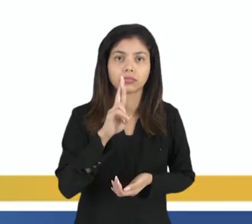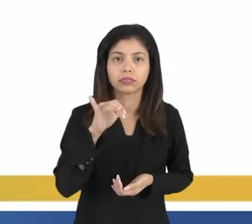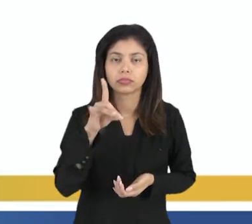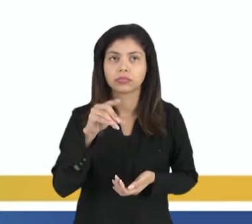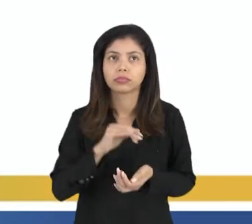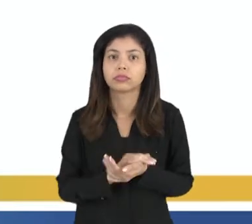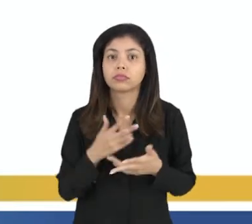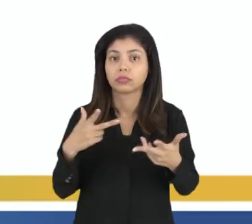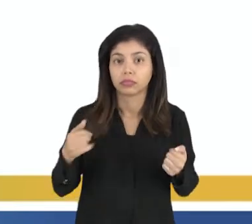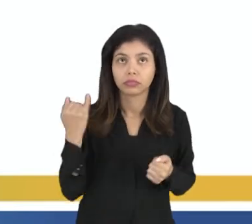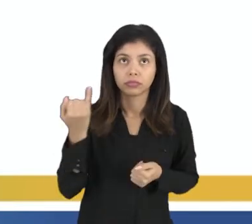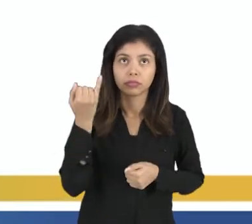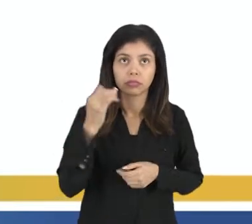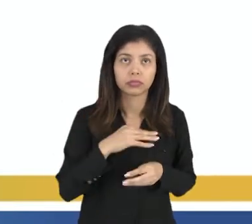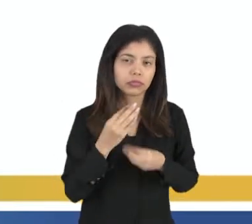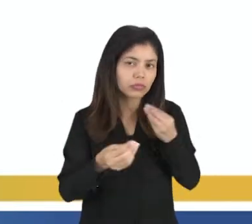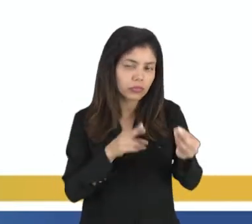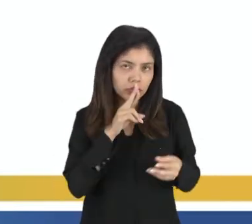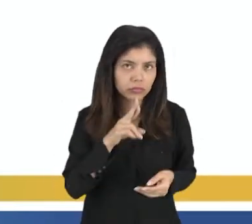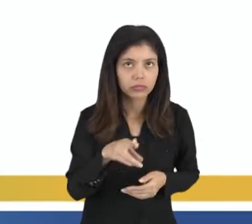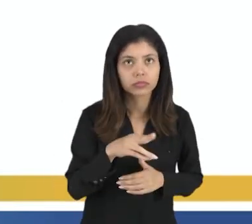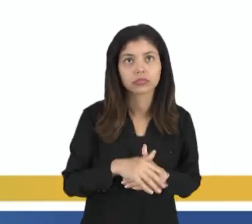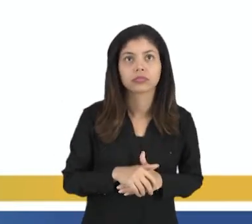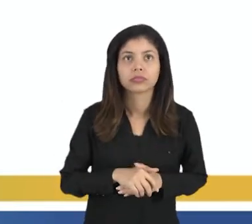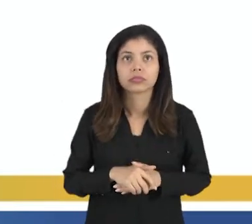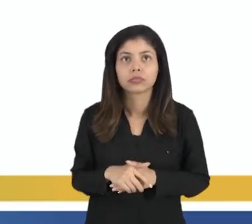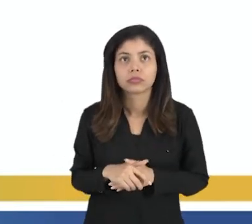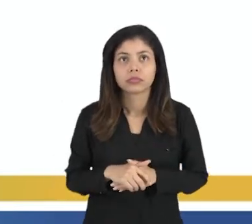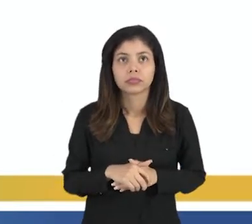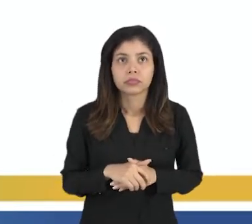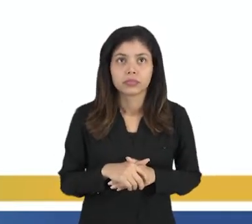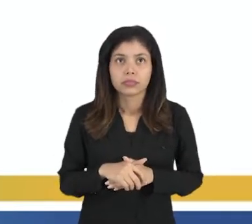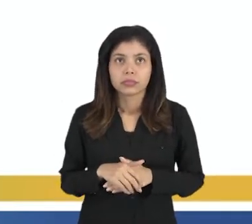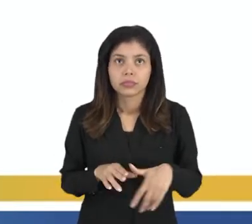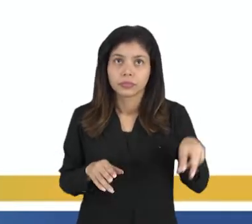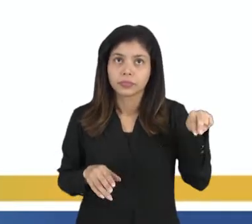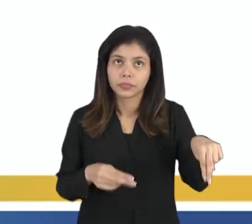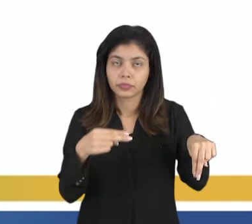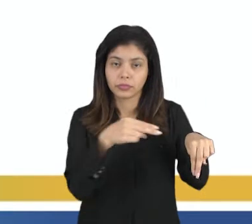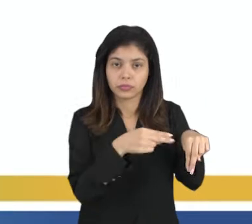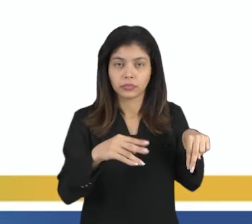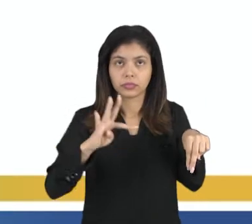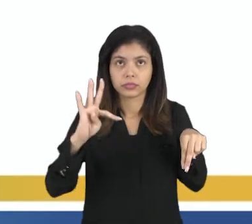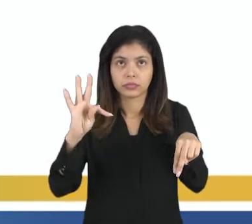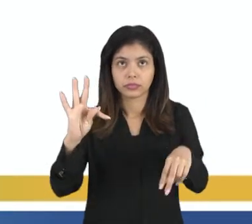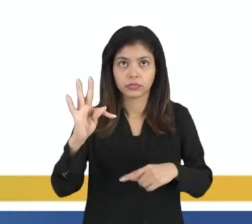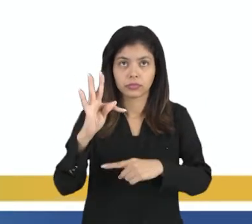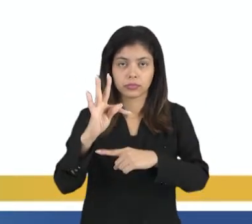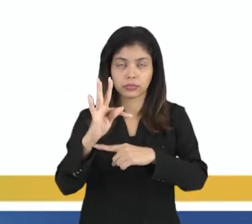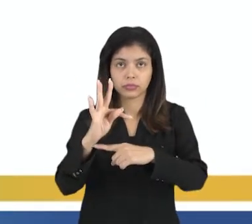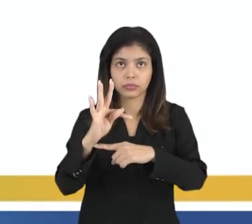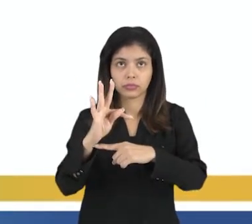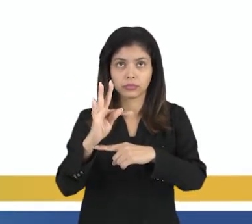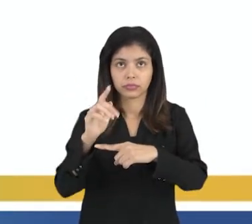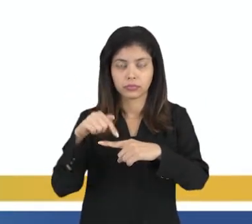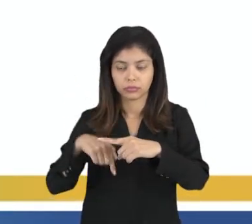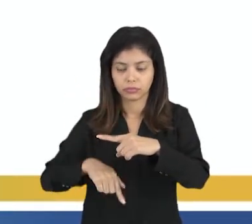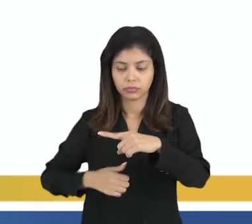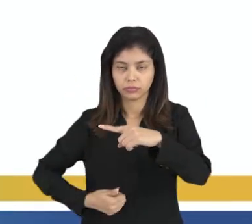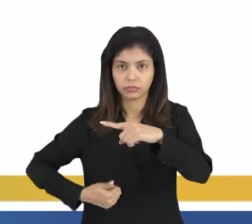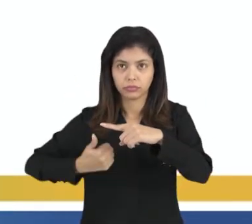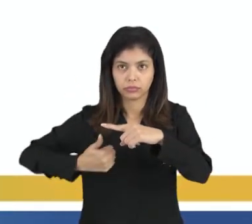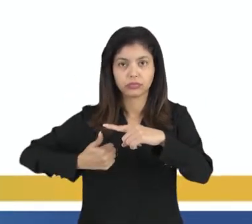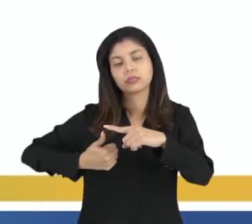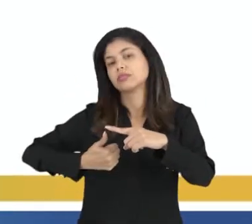Rendimento, que é uma coisa importante, né? Como é que eu calculo o rendimento? Nós chamamos esse rendimento de Nzinho aqui, ó. É eu pegar o trabalho que